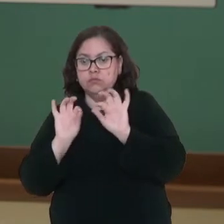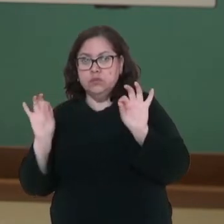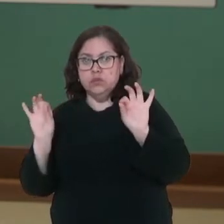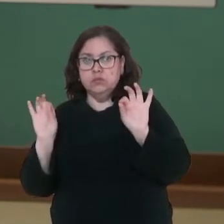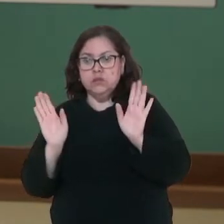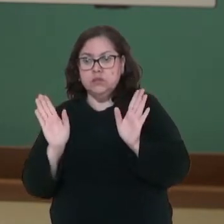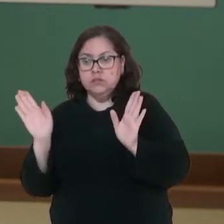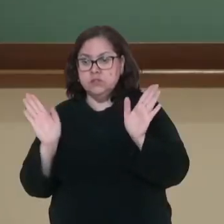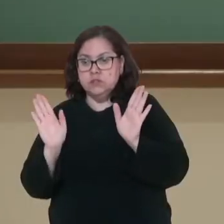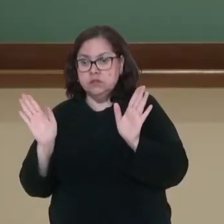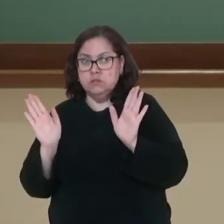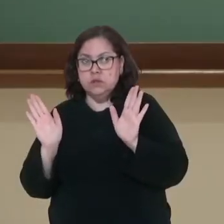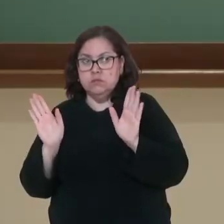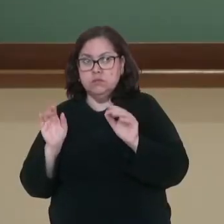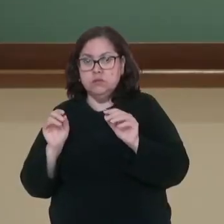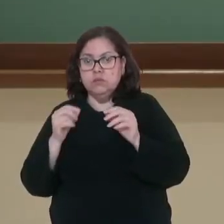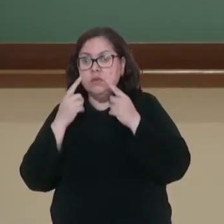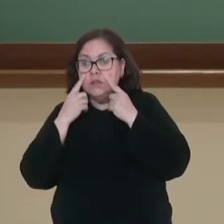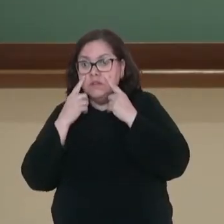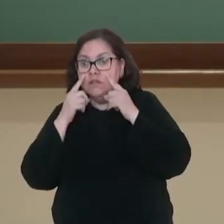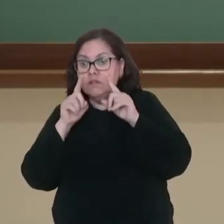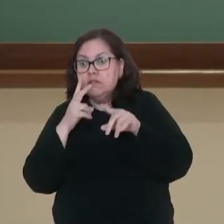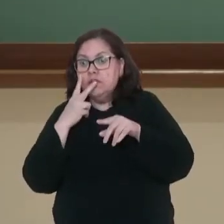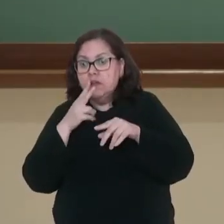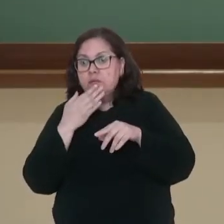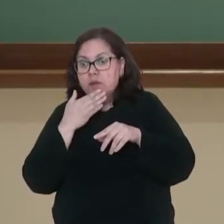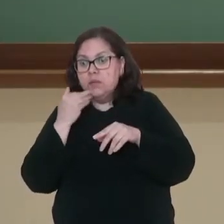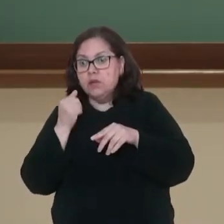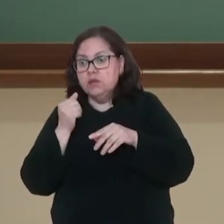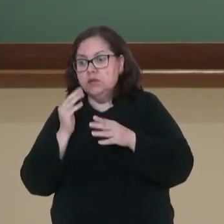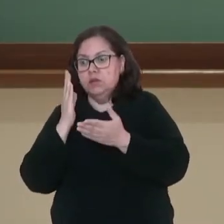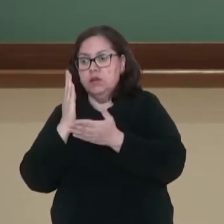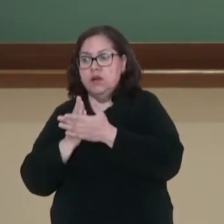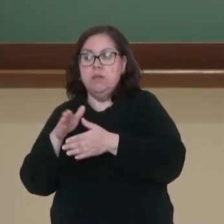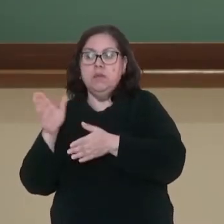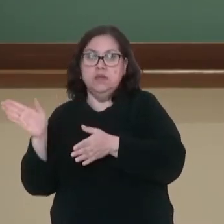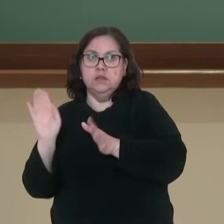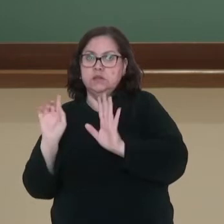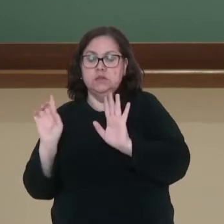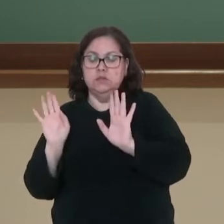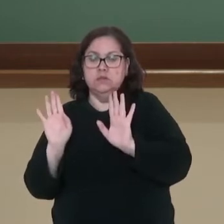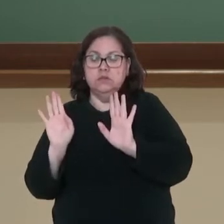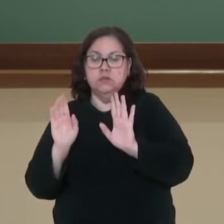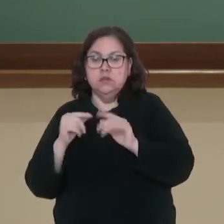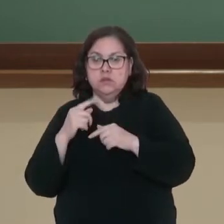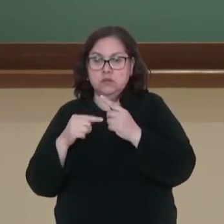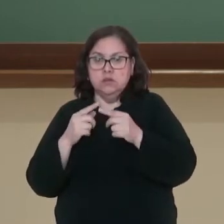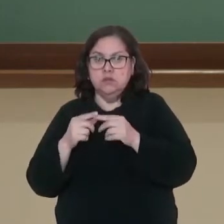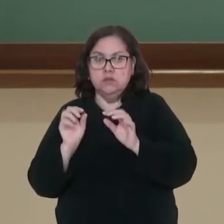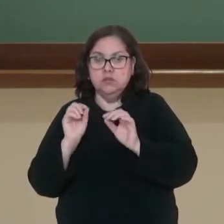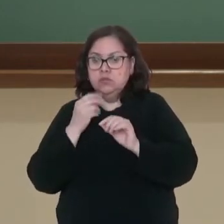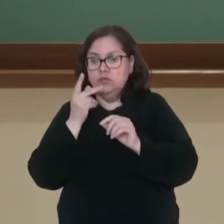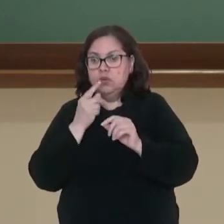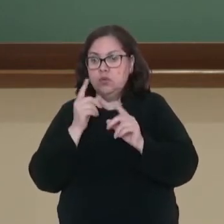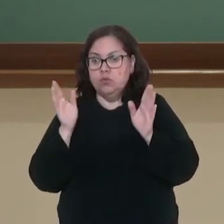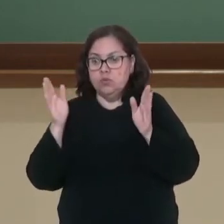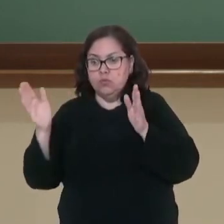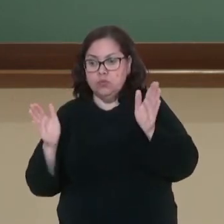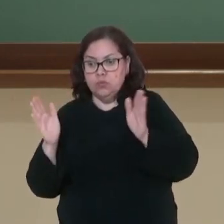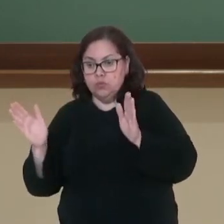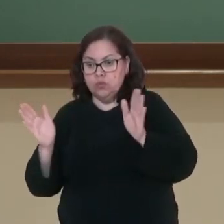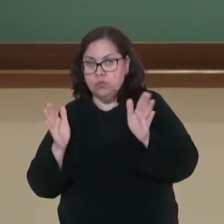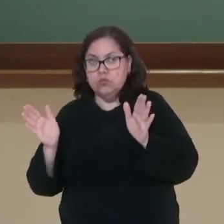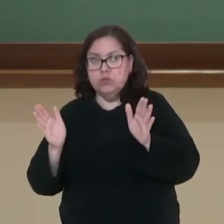das distâncias para ficar assim mais visível para você. Porque não acaba ali o cromossomo, tá? Ali a gente está falando de um intervalo entre